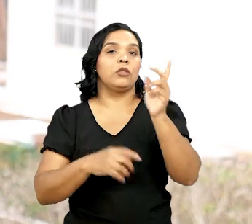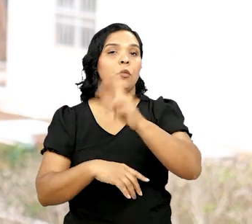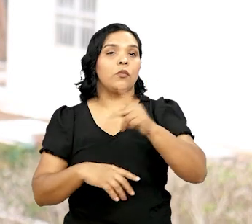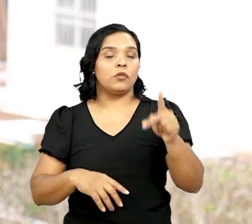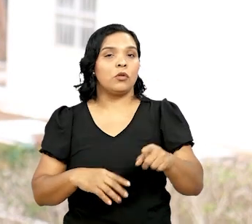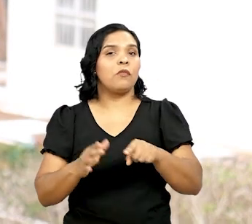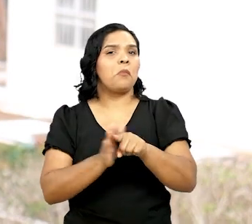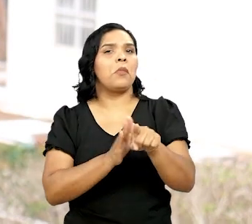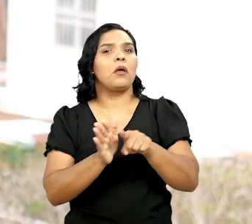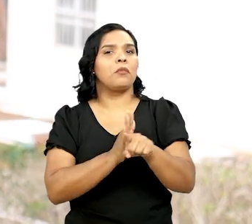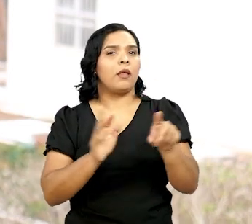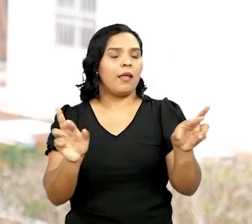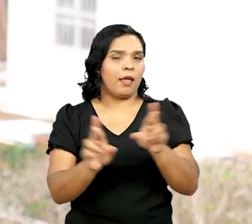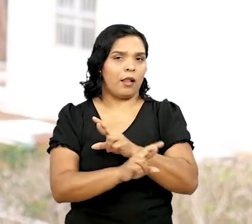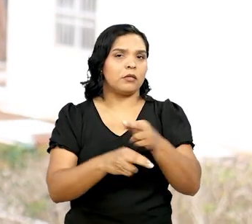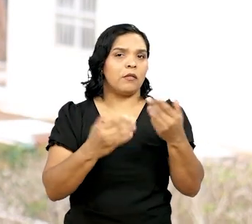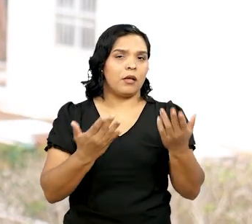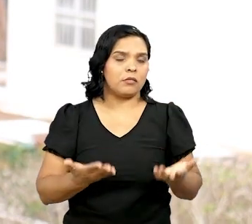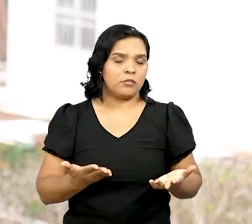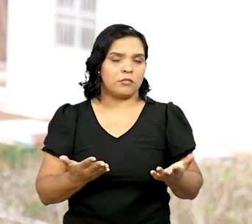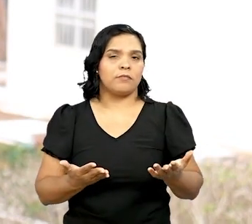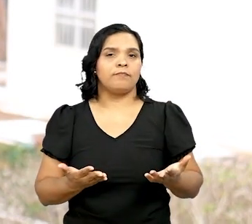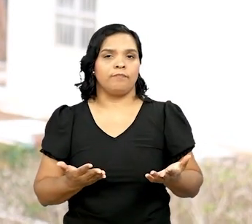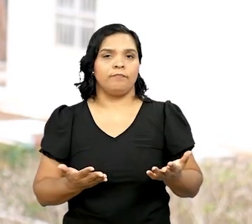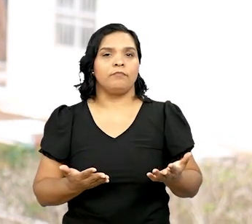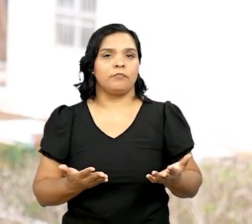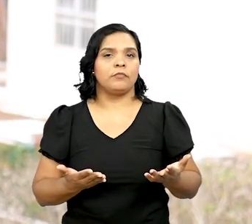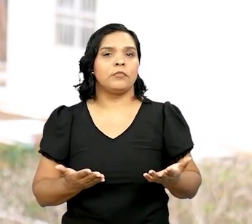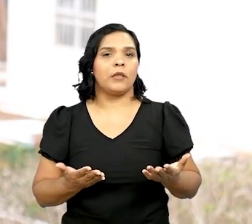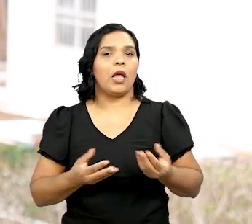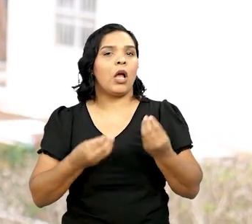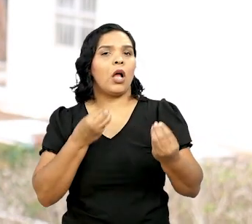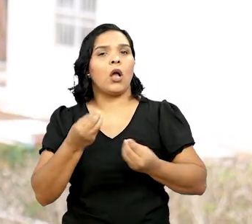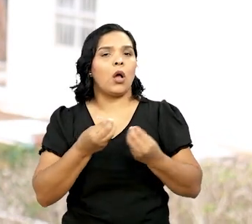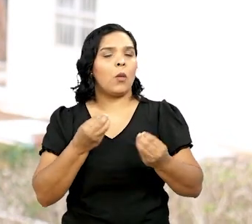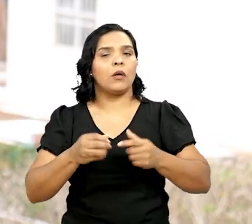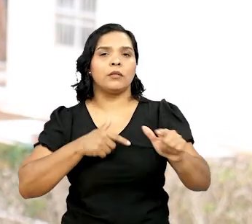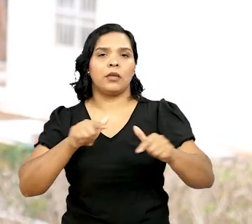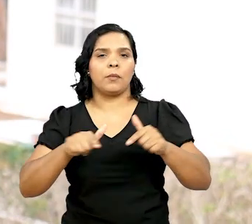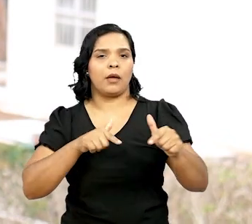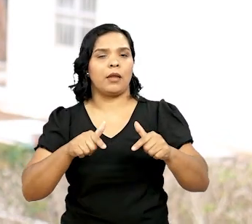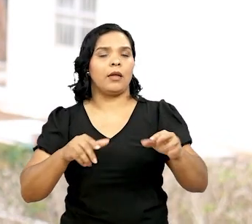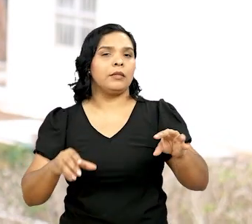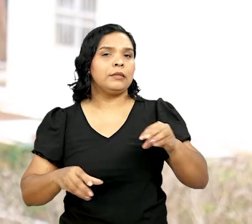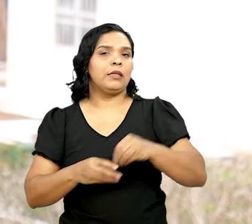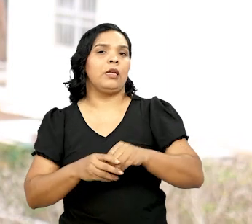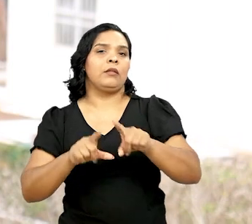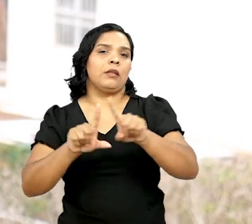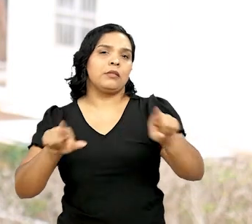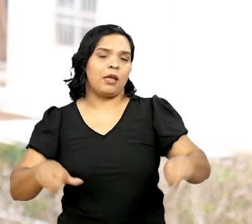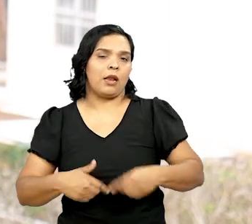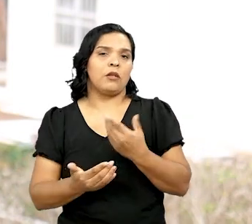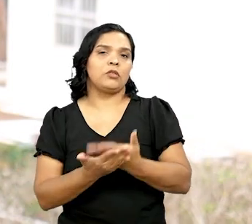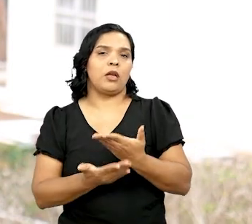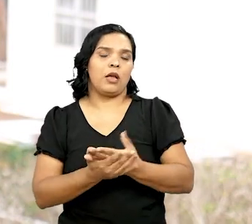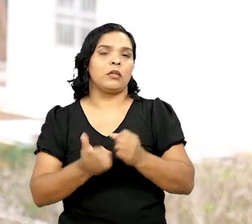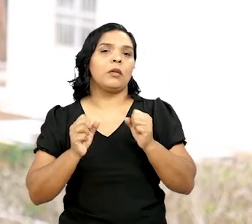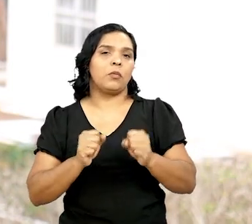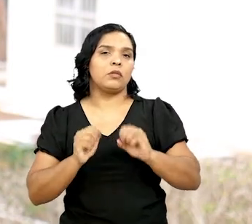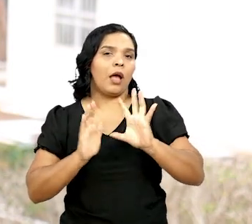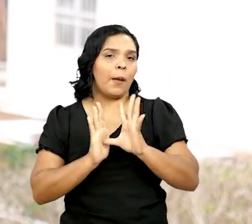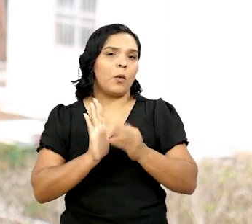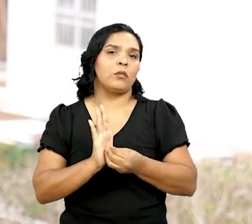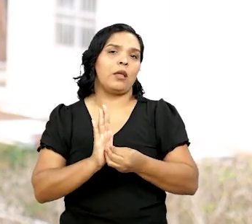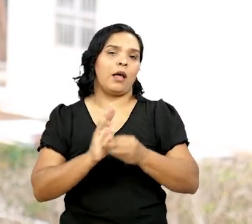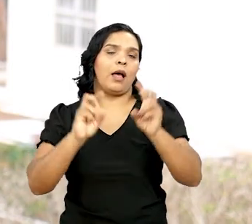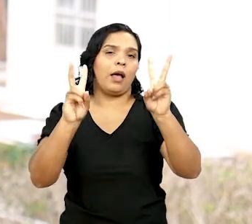vai ter, inclusive, professores que vão questionar em relação a isso, das condições de trabalho desses professores para que eles